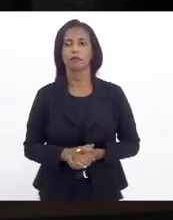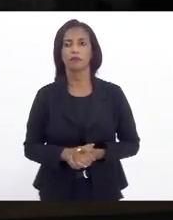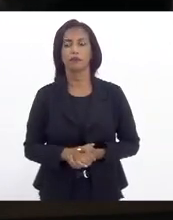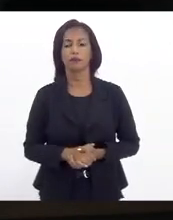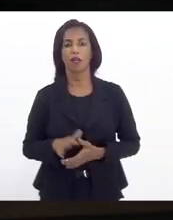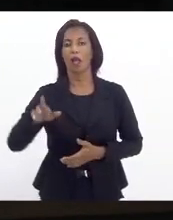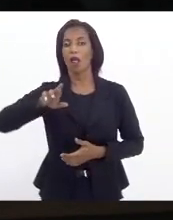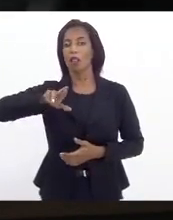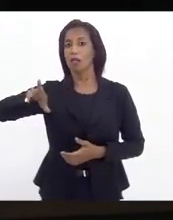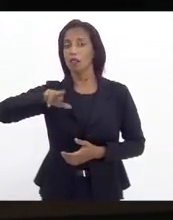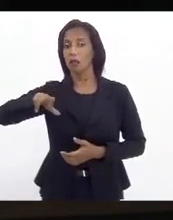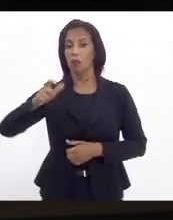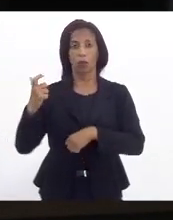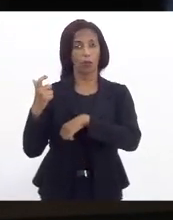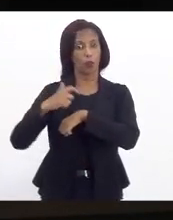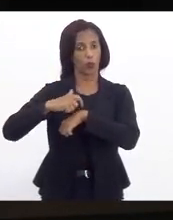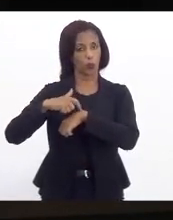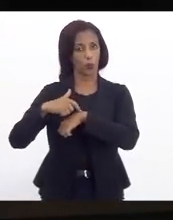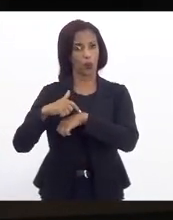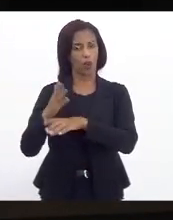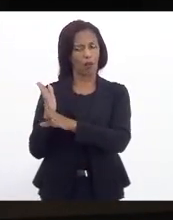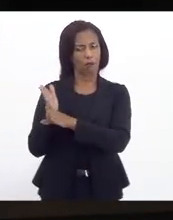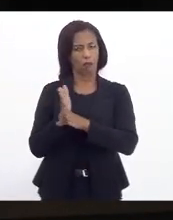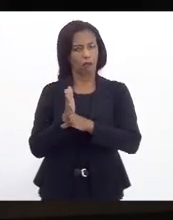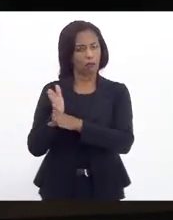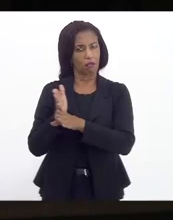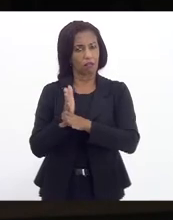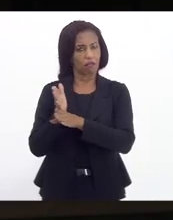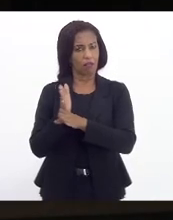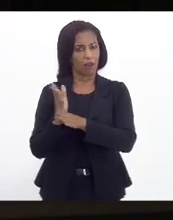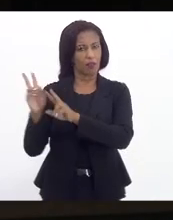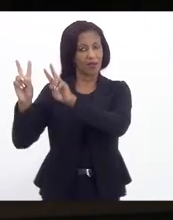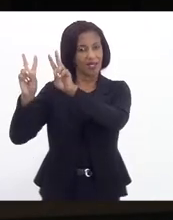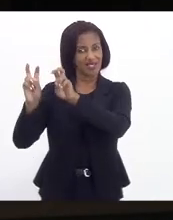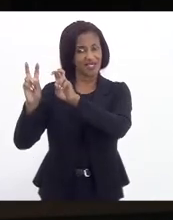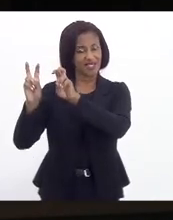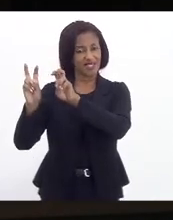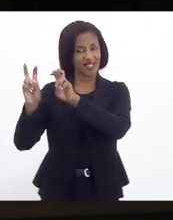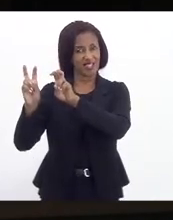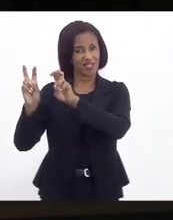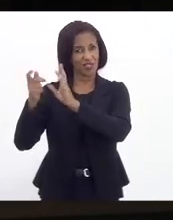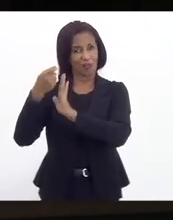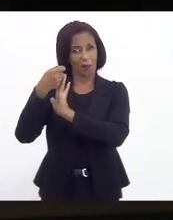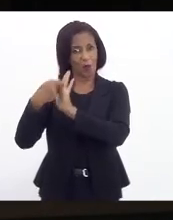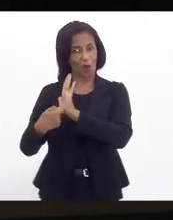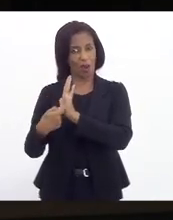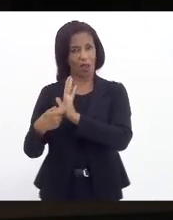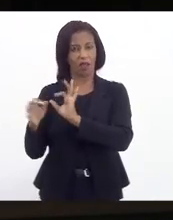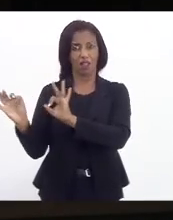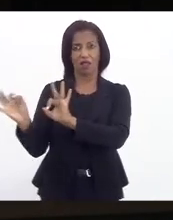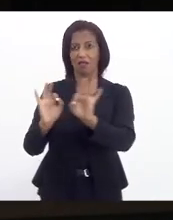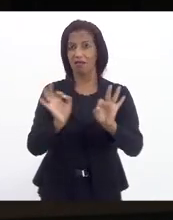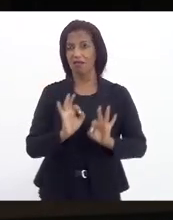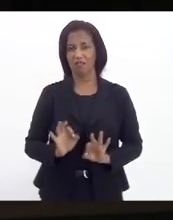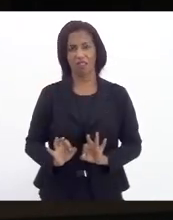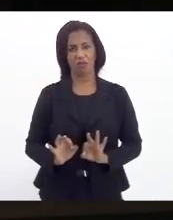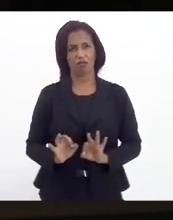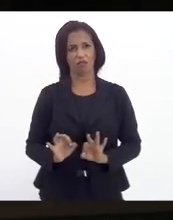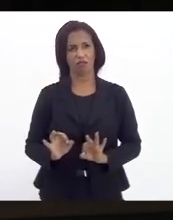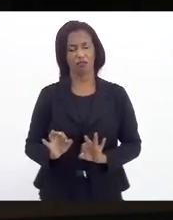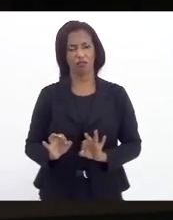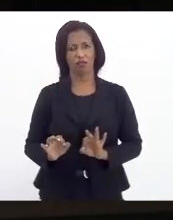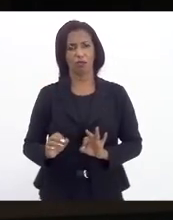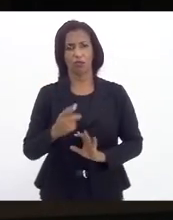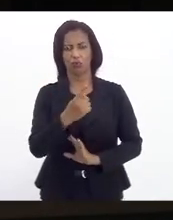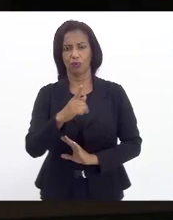Não era previsão alinharmos e colocarmos esse texto em nenhum dos projetos, não havia acordo para isso. Então, eu quero